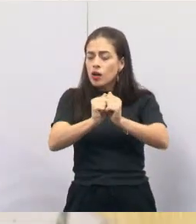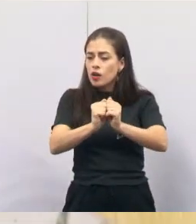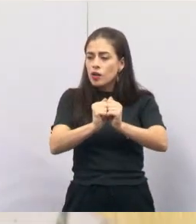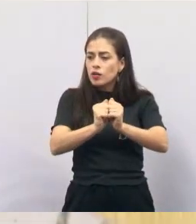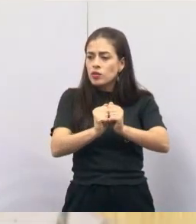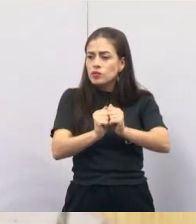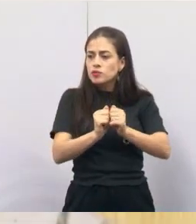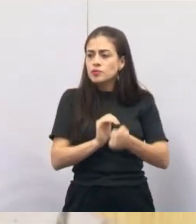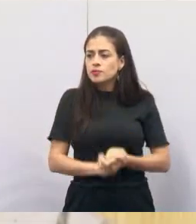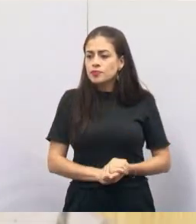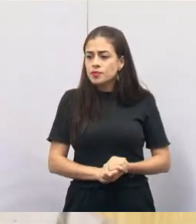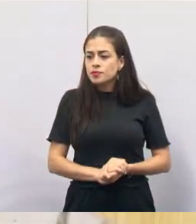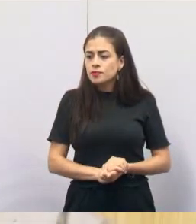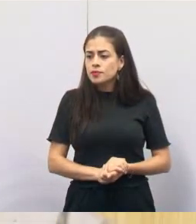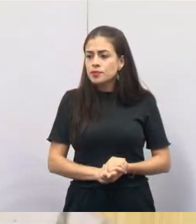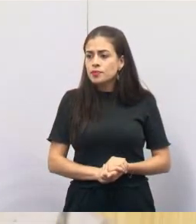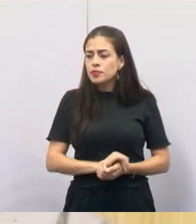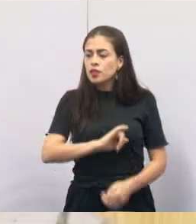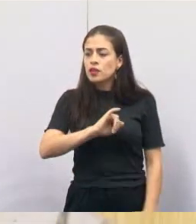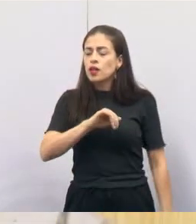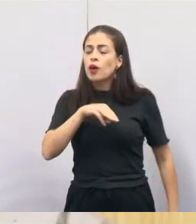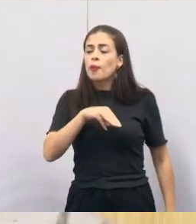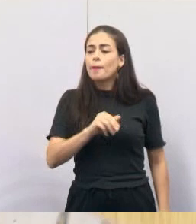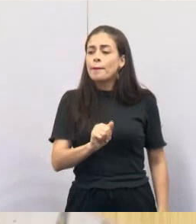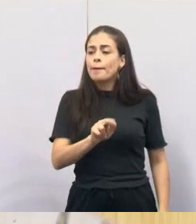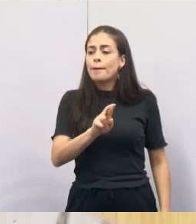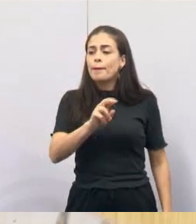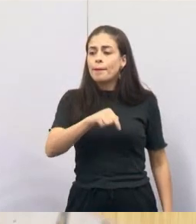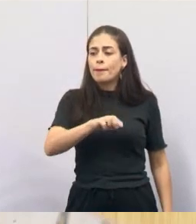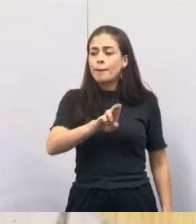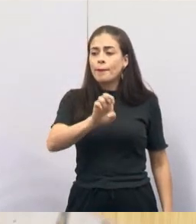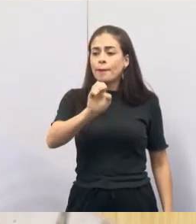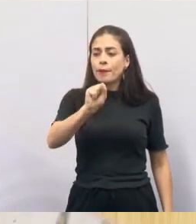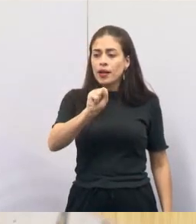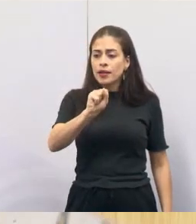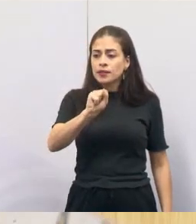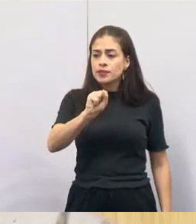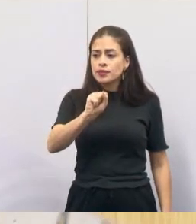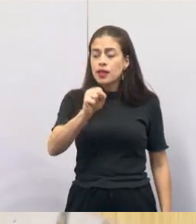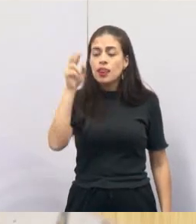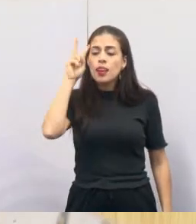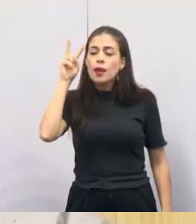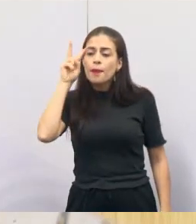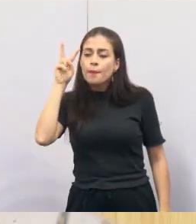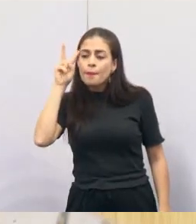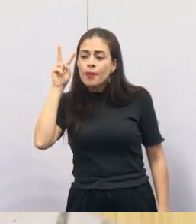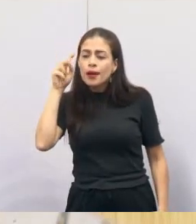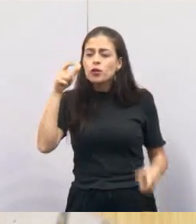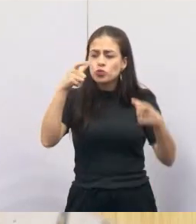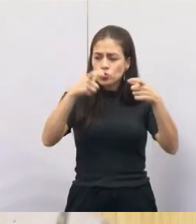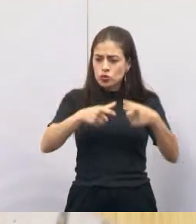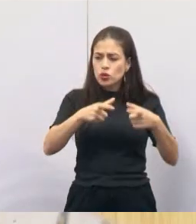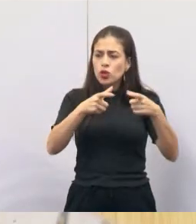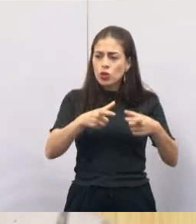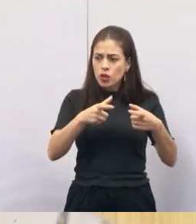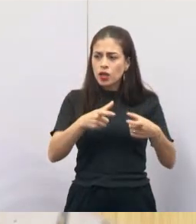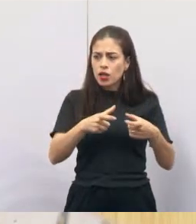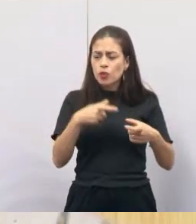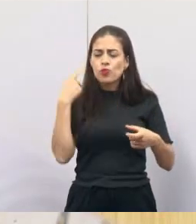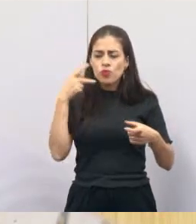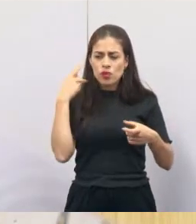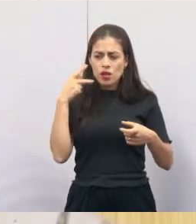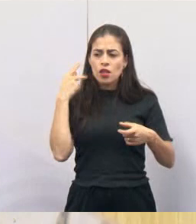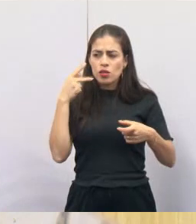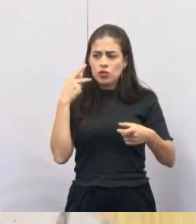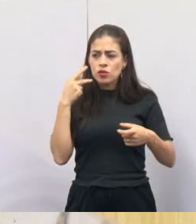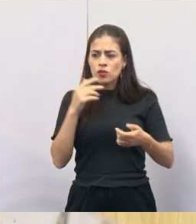próximo ao Jardim do Marquês, lembrando que neste local que o